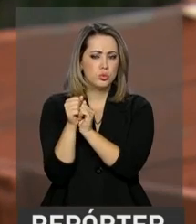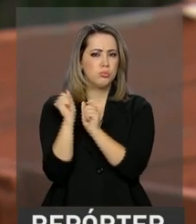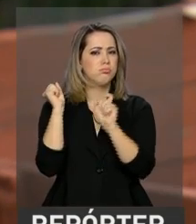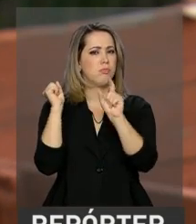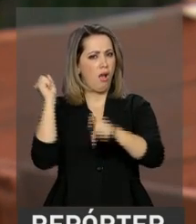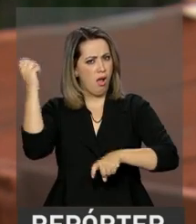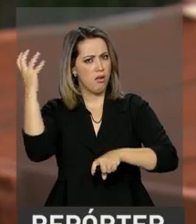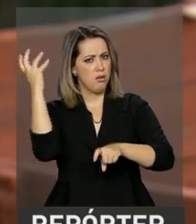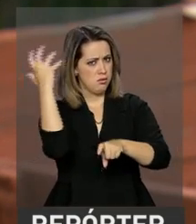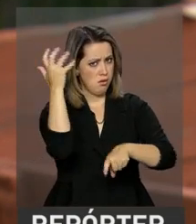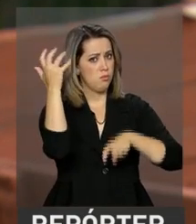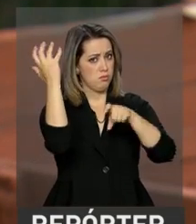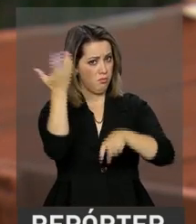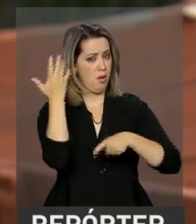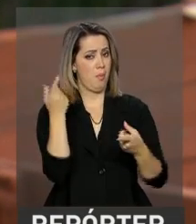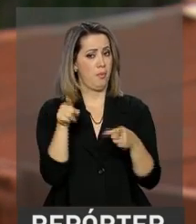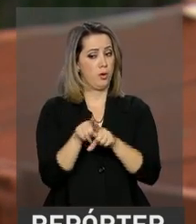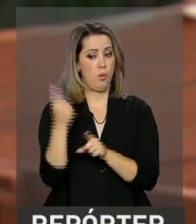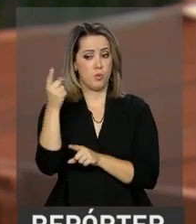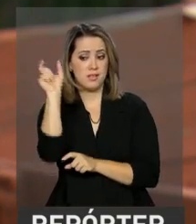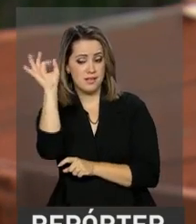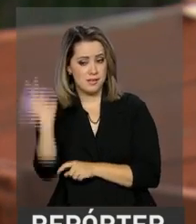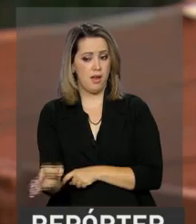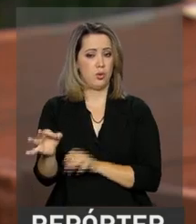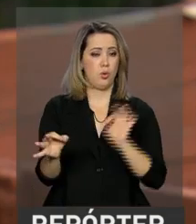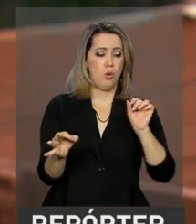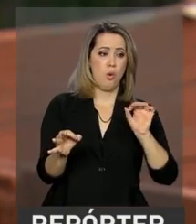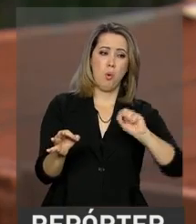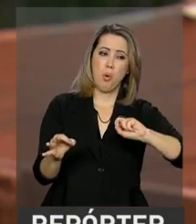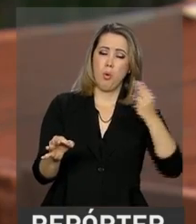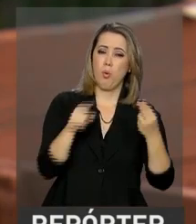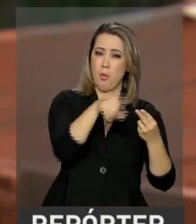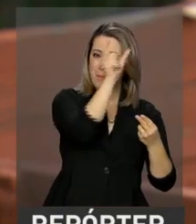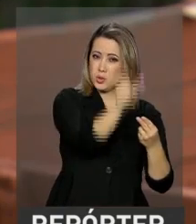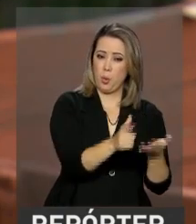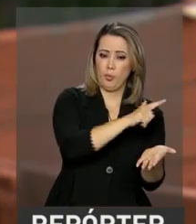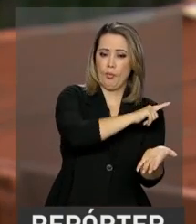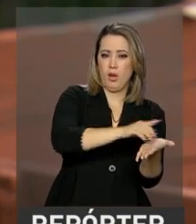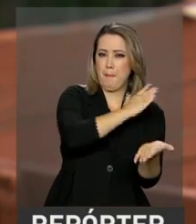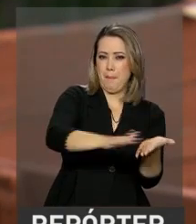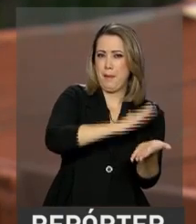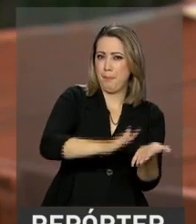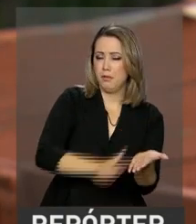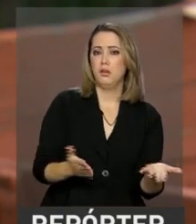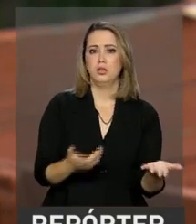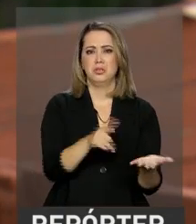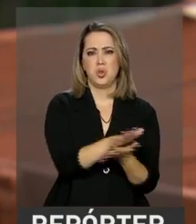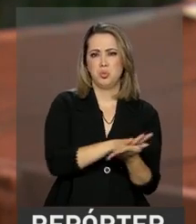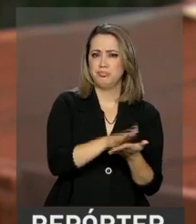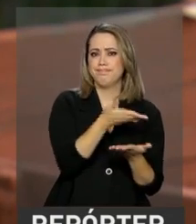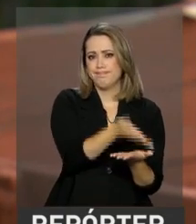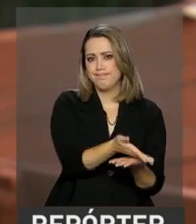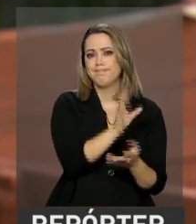muita dificuldade Porque alguns faziam corretamente outros devastavam mais e muitas vezes por falta de fiscalização o próprio estado não tinha esse